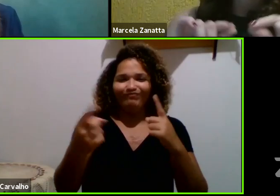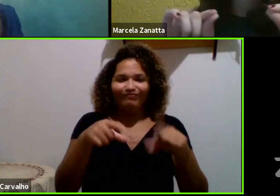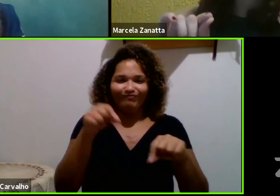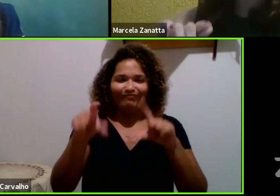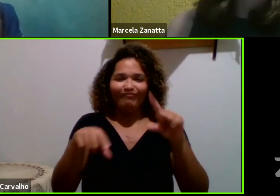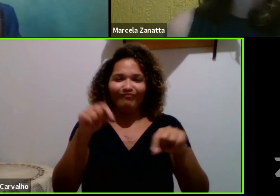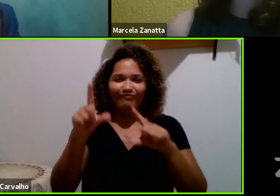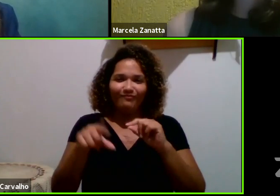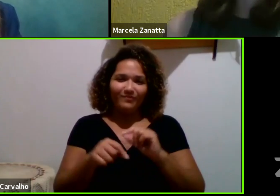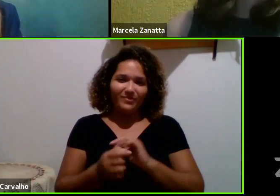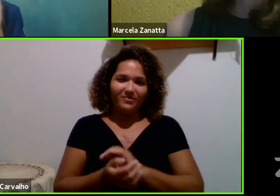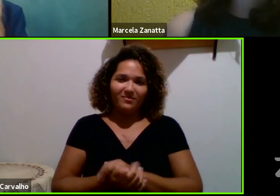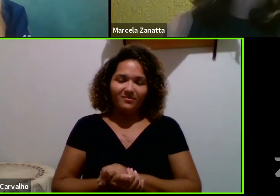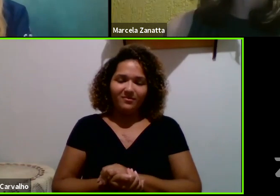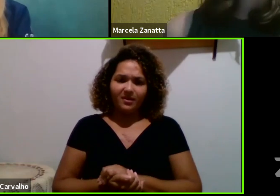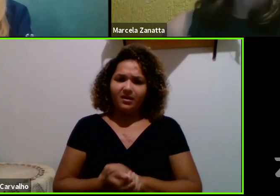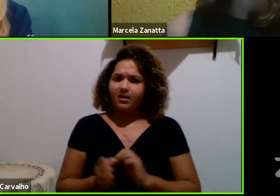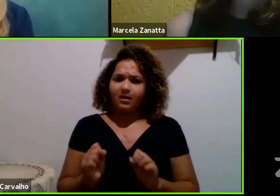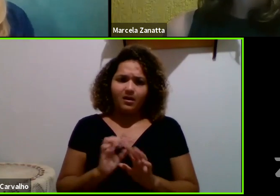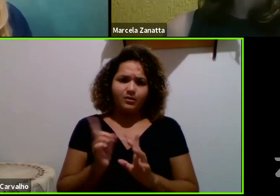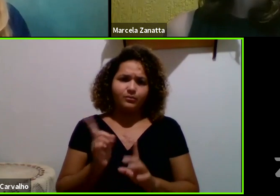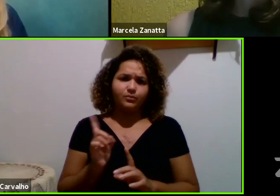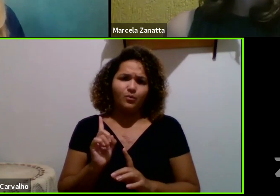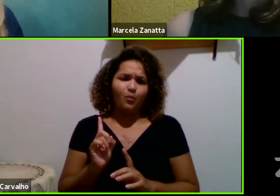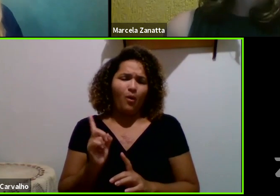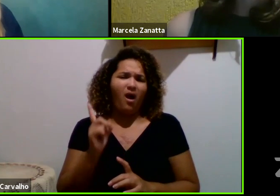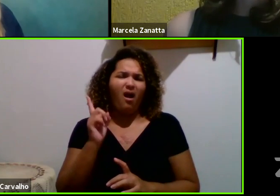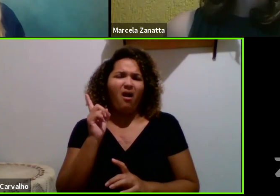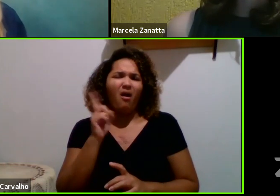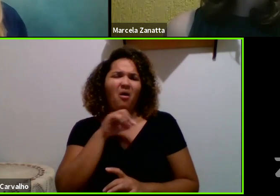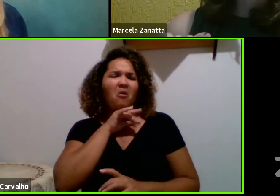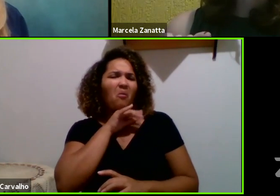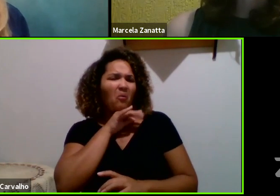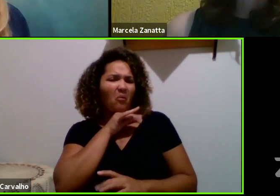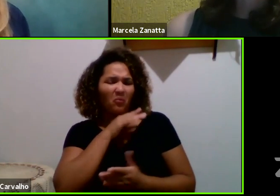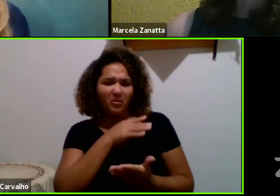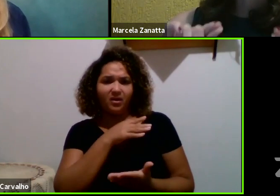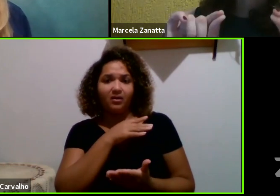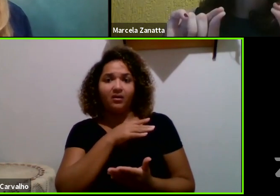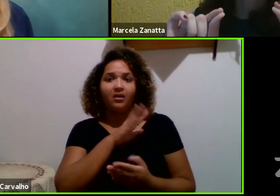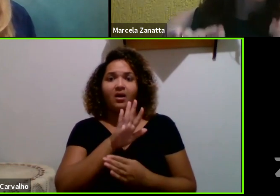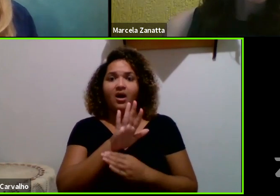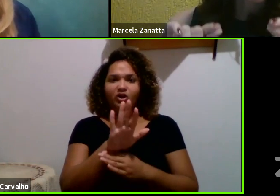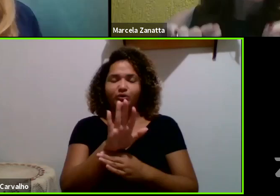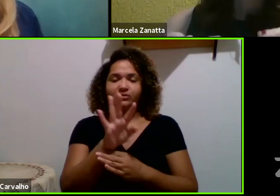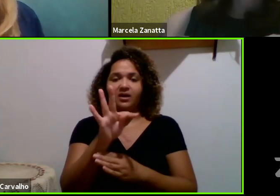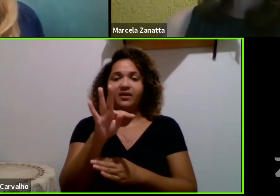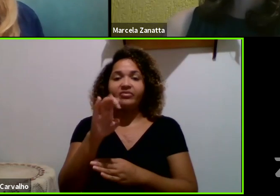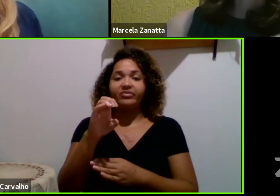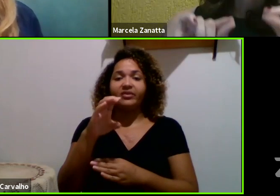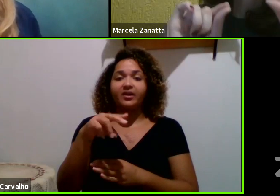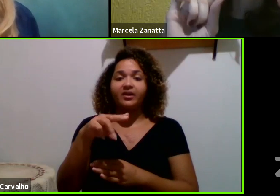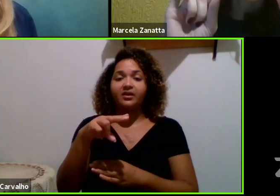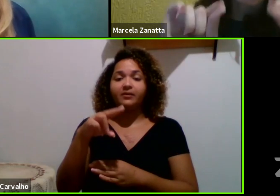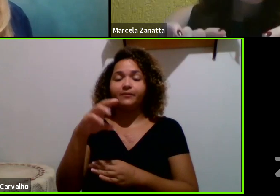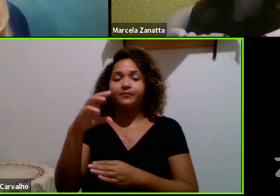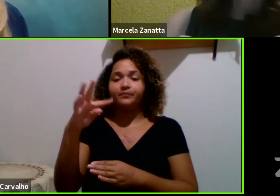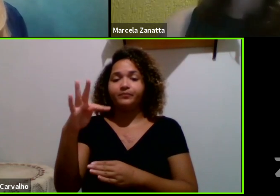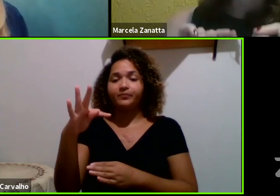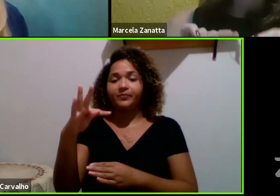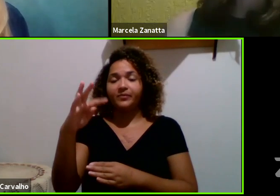intervenções, elas não são ruins. A tecnologia, ela não é ruim. A tecnologia, ela tem que ser utilizada com boa indicação,